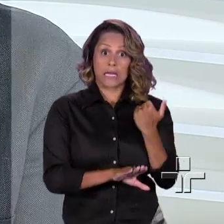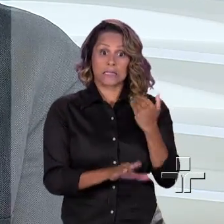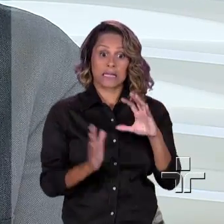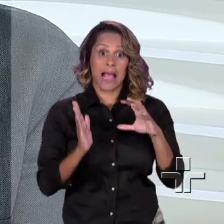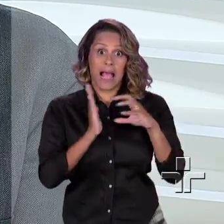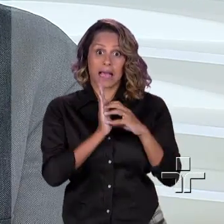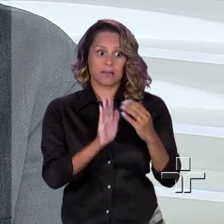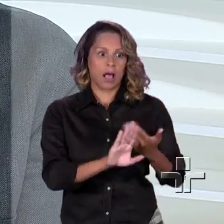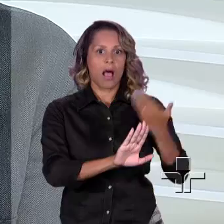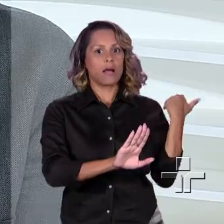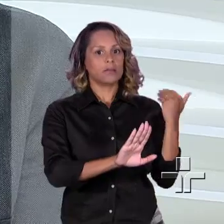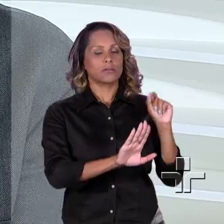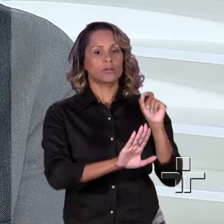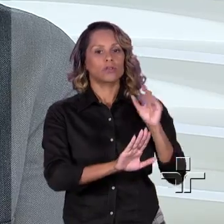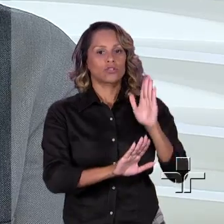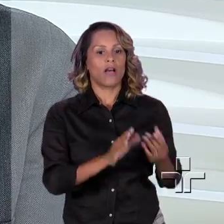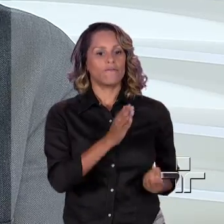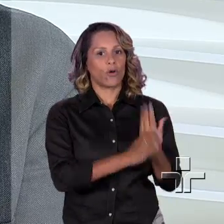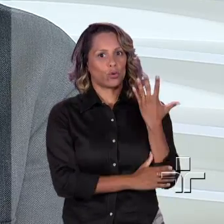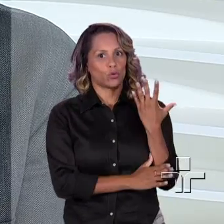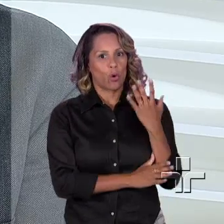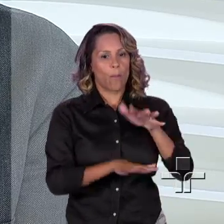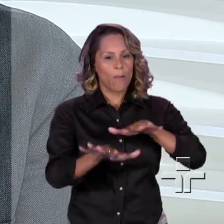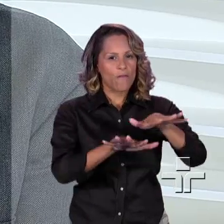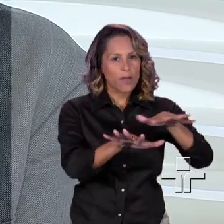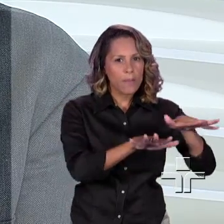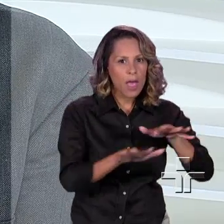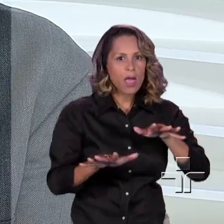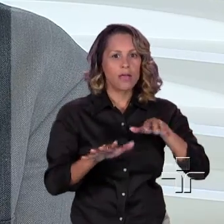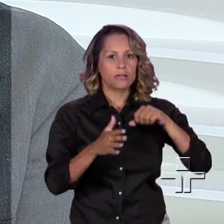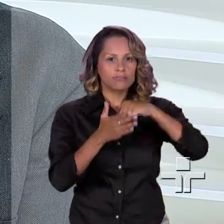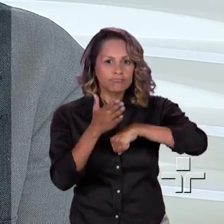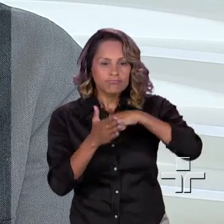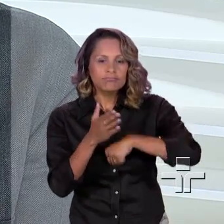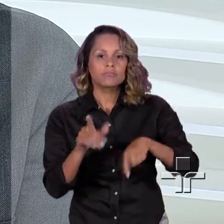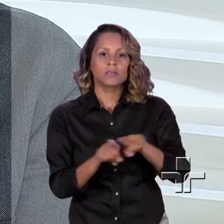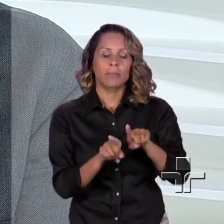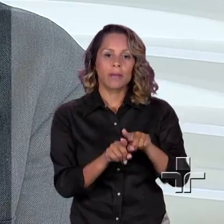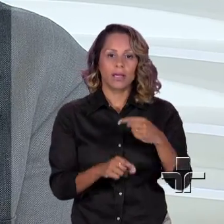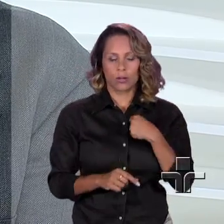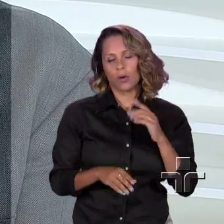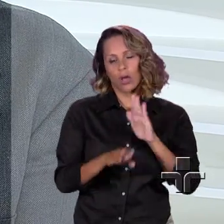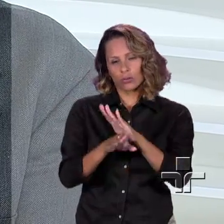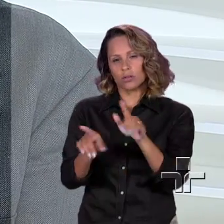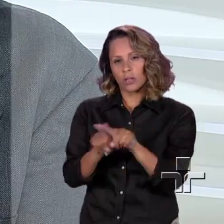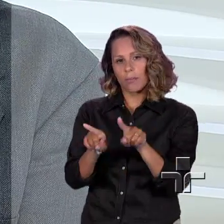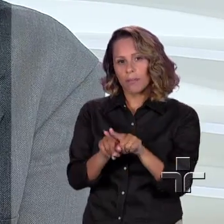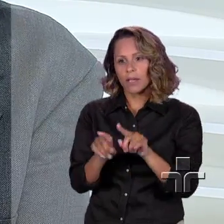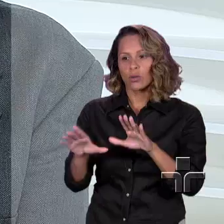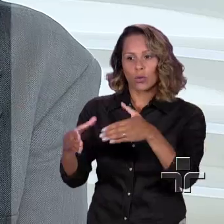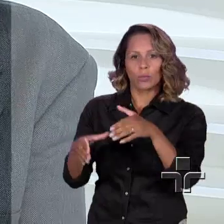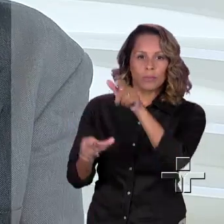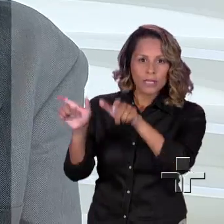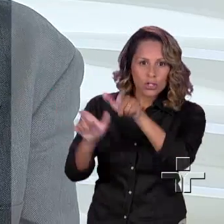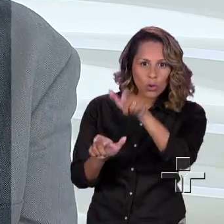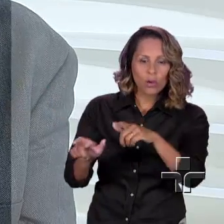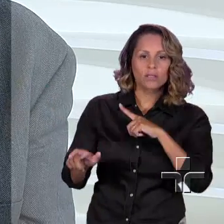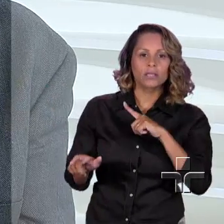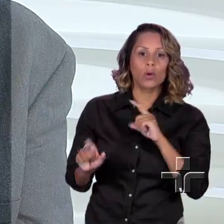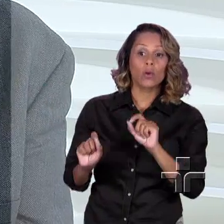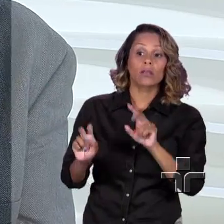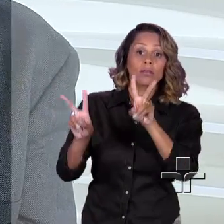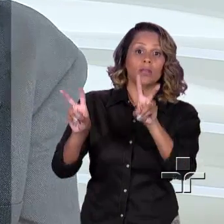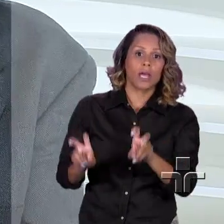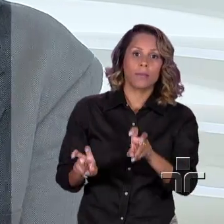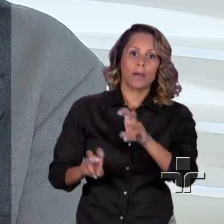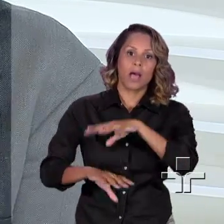40 anos. Aliás, eu estou colaborando com outras pessoas numa história sobre o movimento LGBT, um coletâneo de artigos